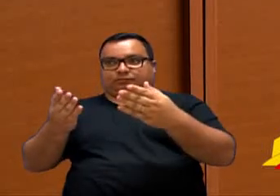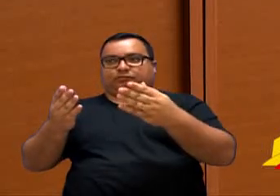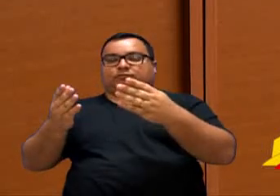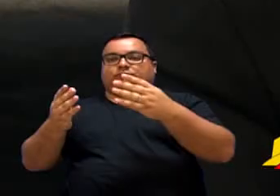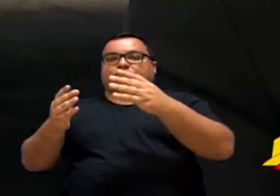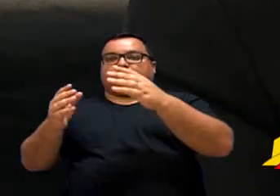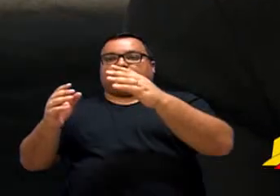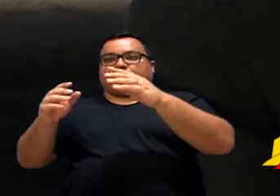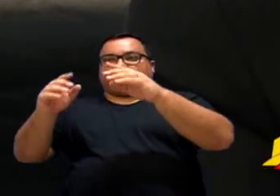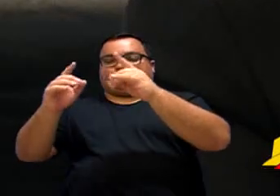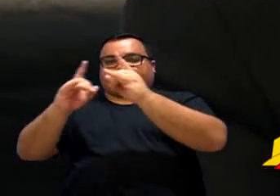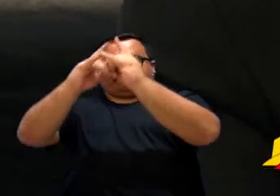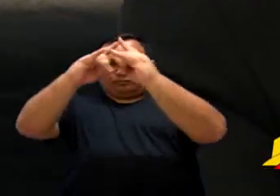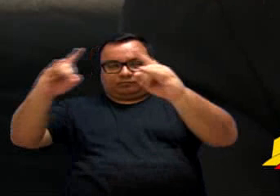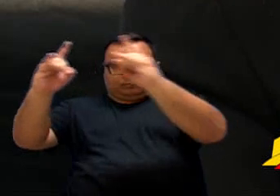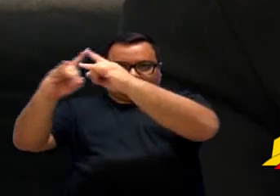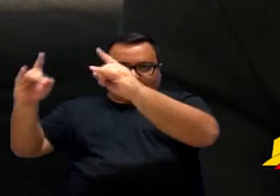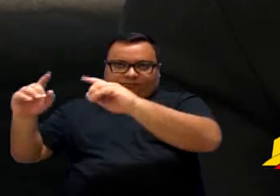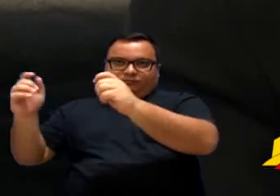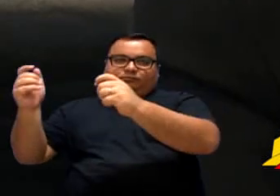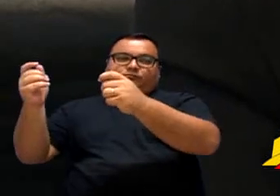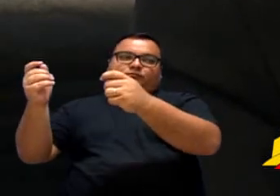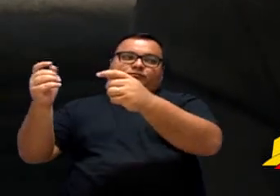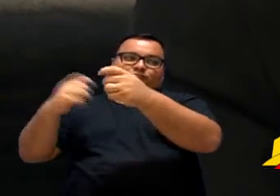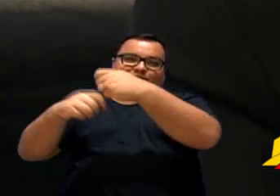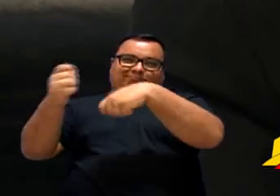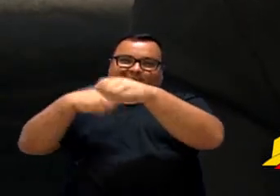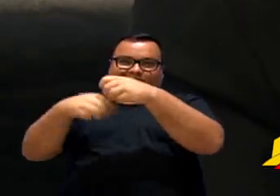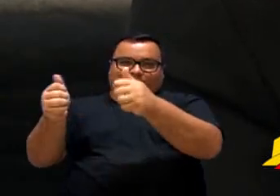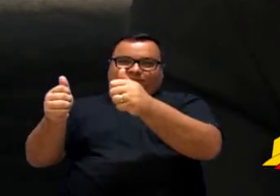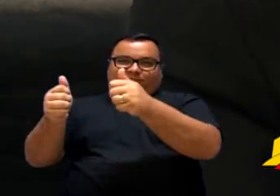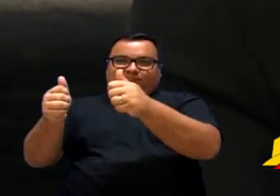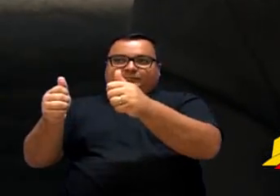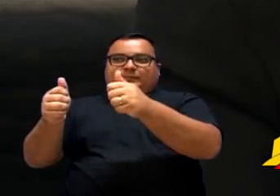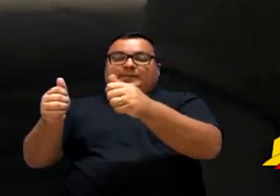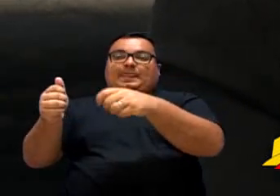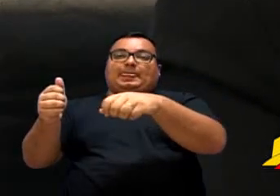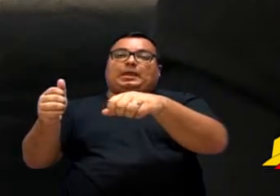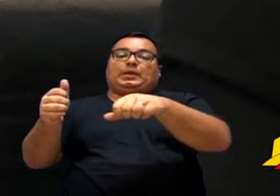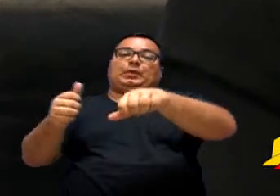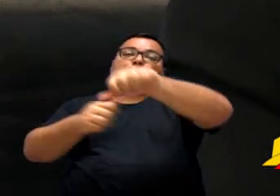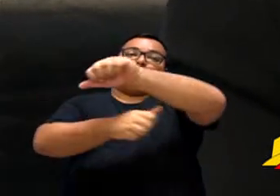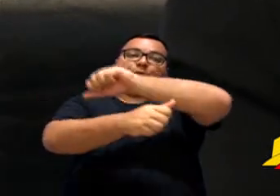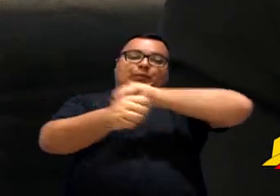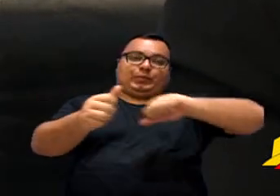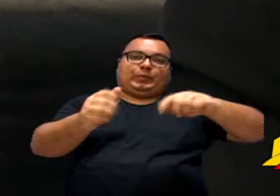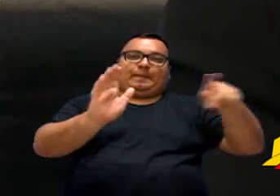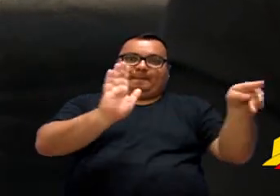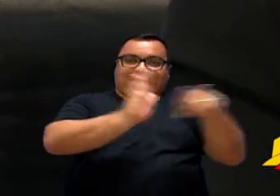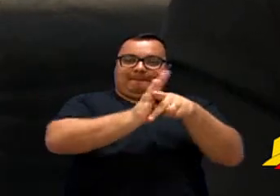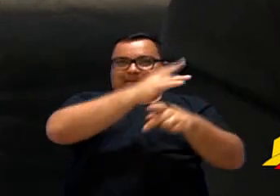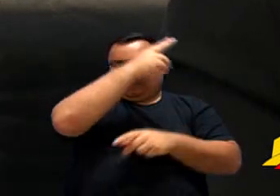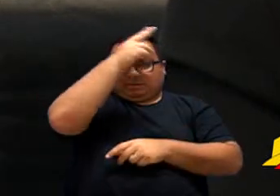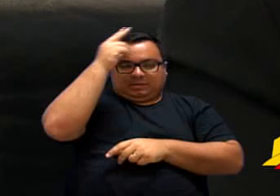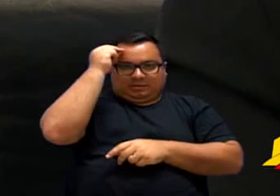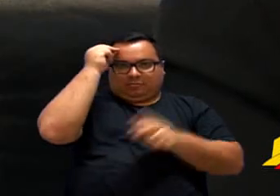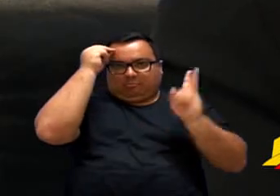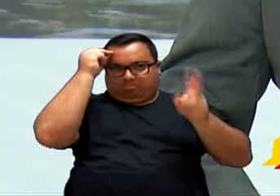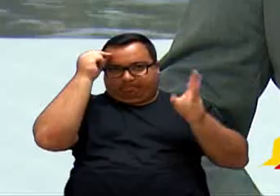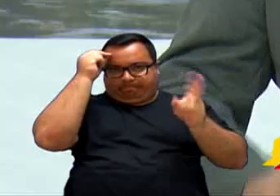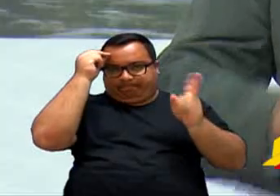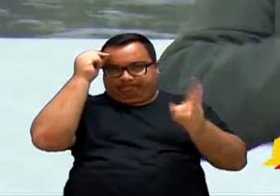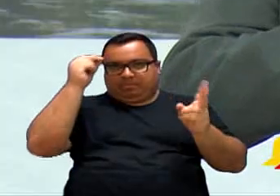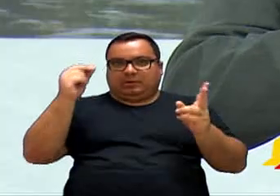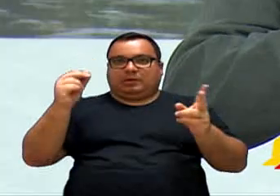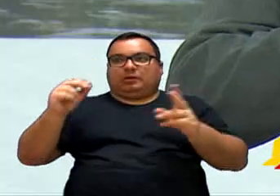está, continua não tá sendo municipal. É uma área dominial. Só está mudando a finalidade da área, continua sendo municipal. Pronto, é isso. Ela deixa de